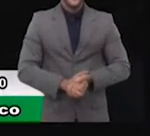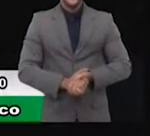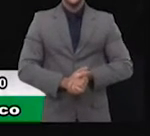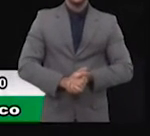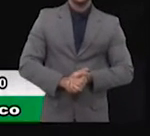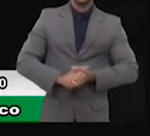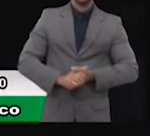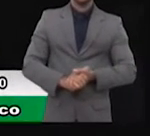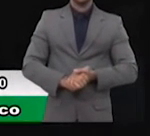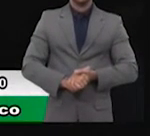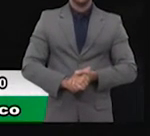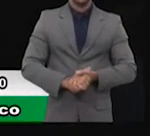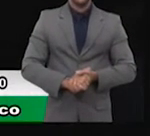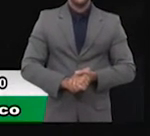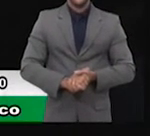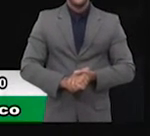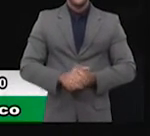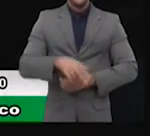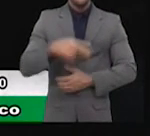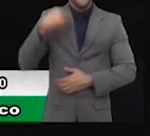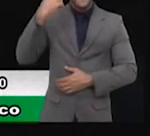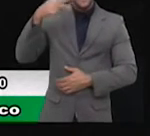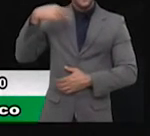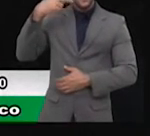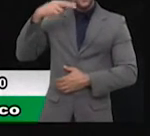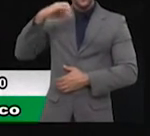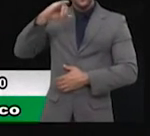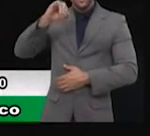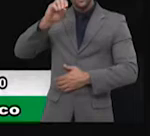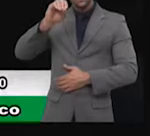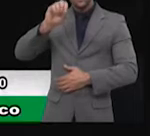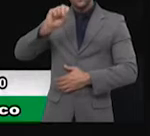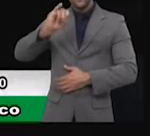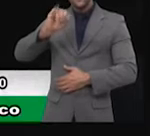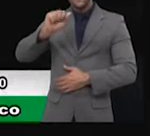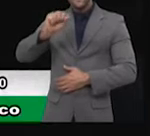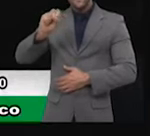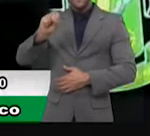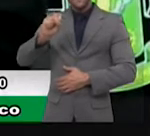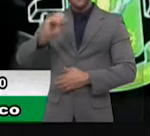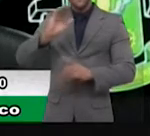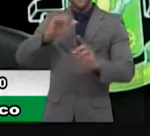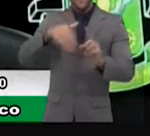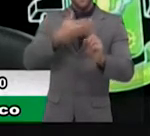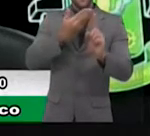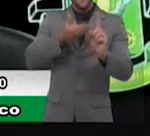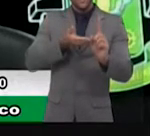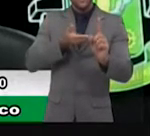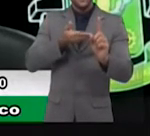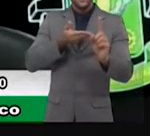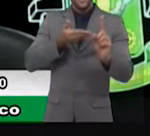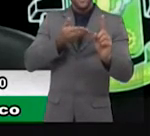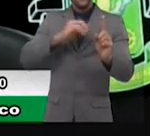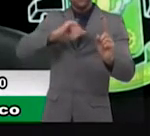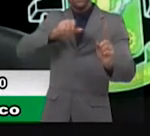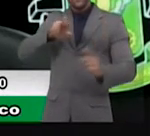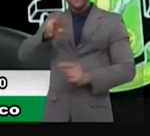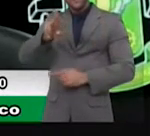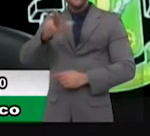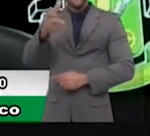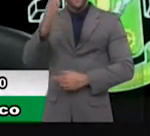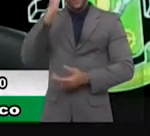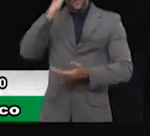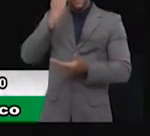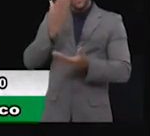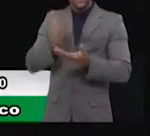O nosso amigo vereador Josias fez uma homenagem aí, o nosso amigo Jair, que eu acredito que